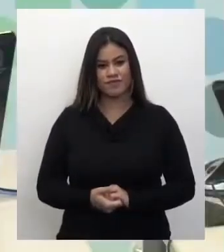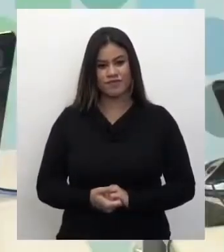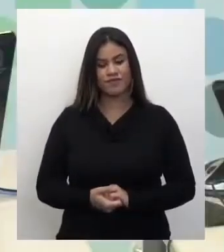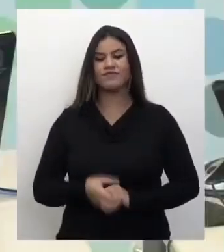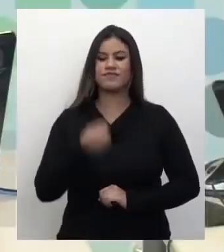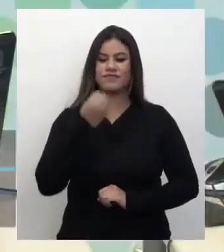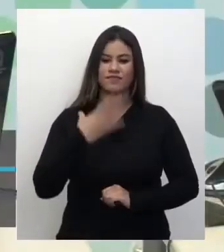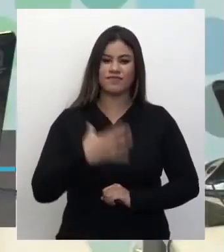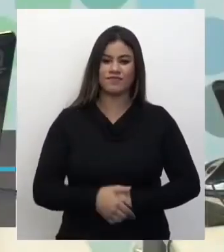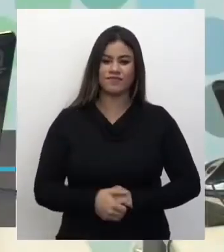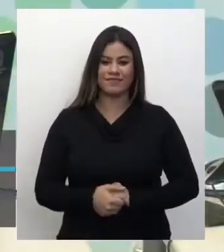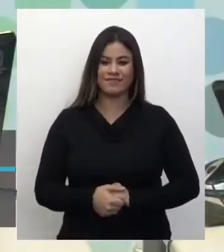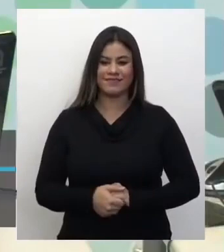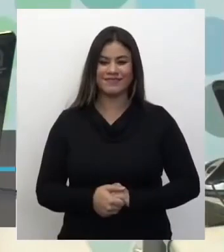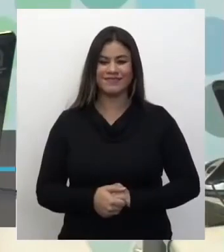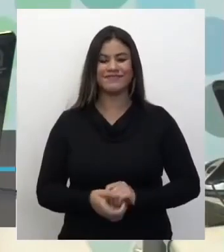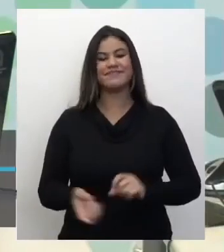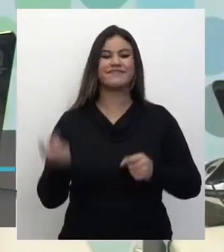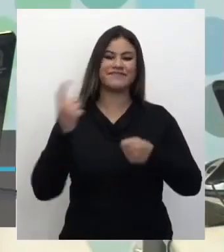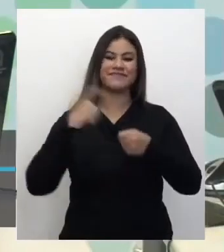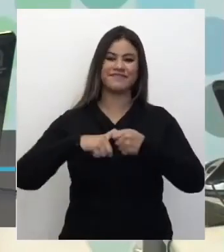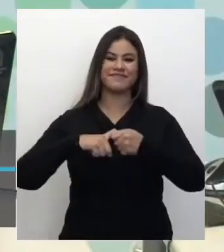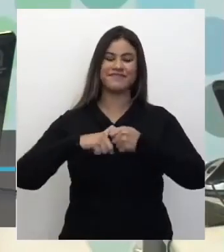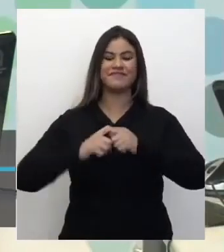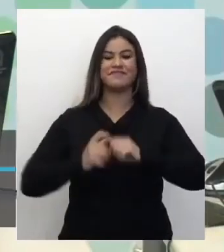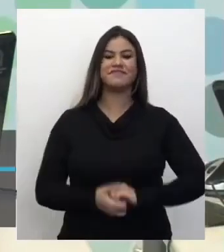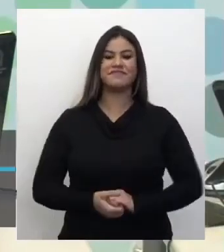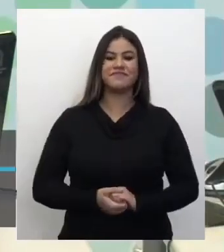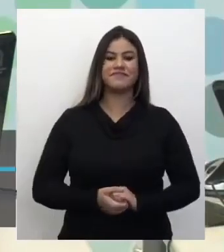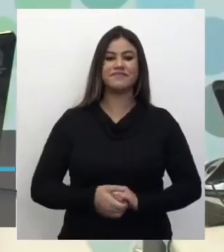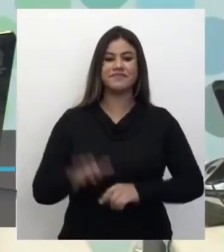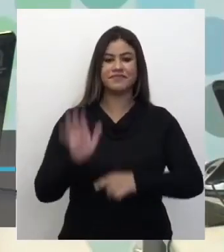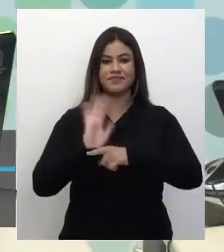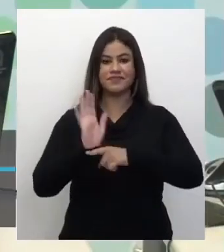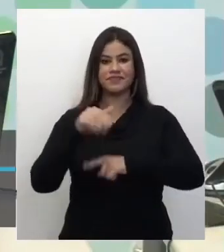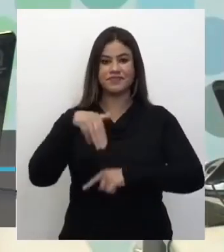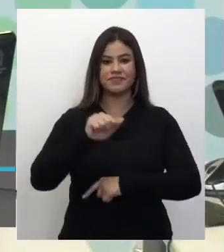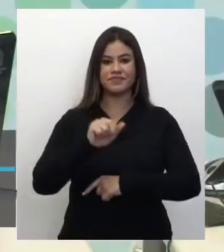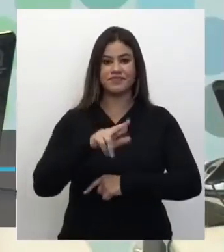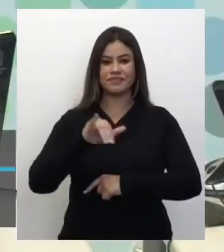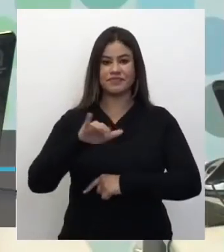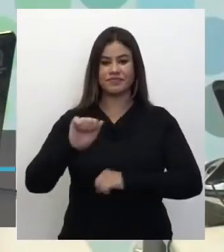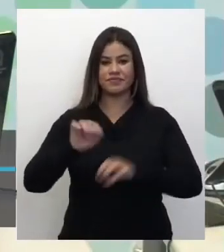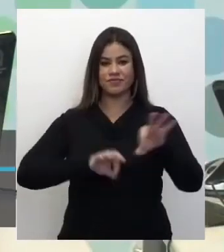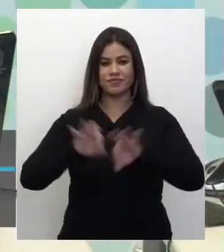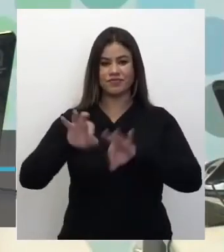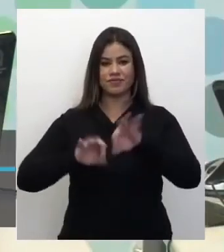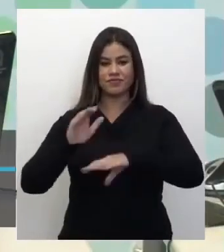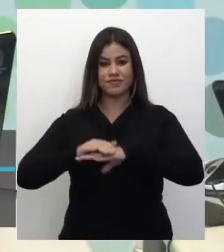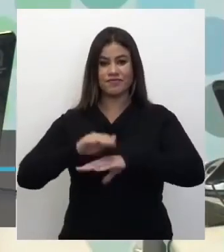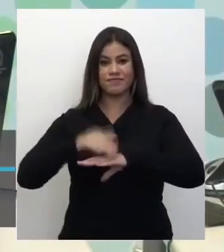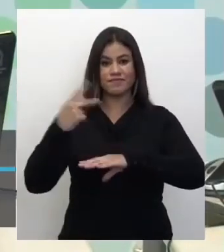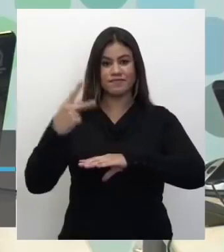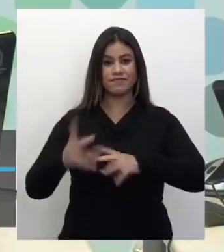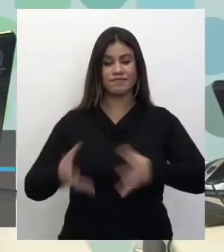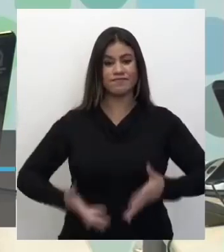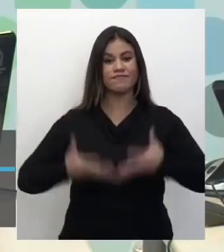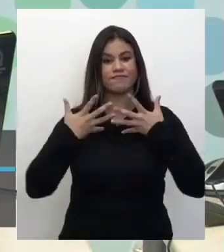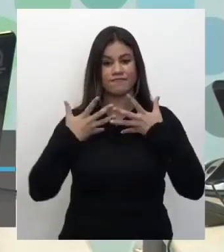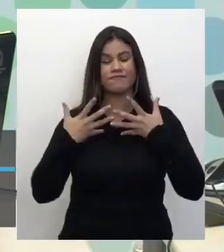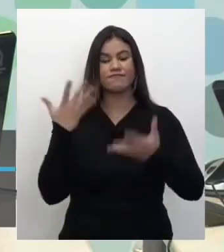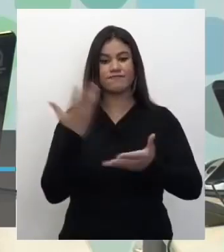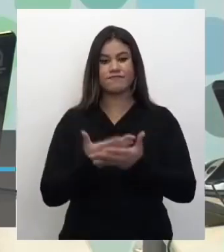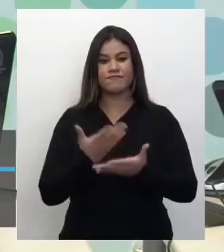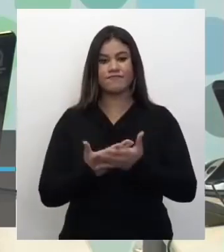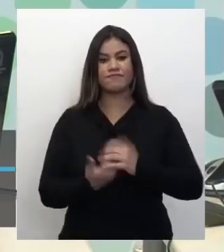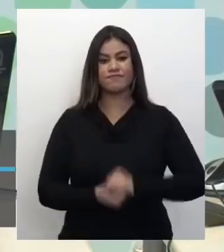Muito bem, estamos de volta, né? Esse vídeo que a Mariana organizou, elaborou, construiu, ele enriquece muito a nossa